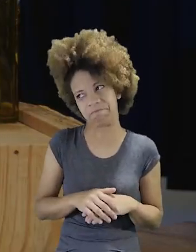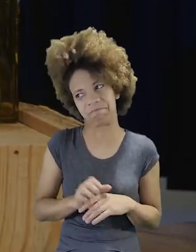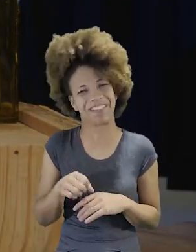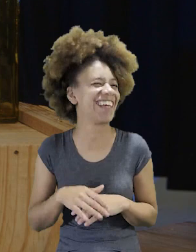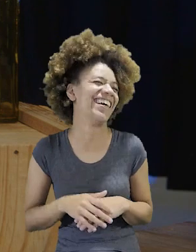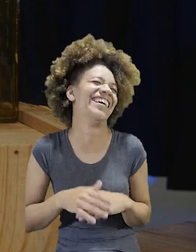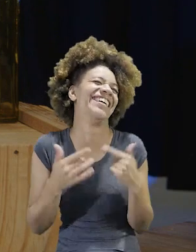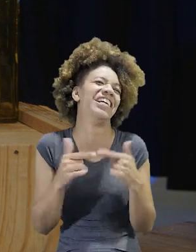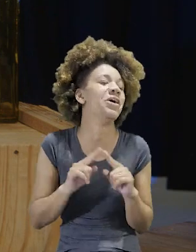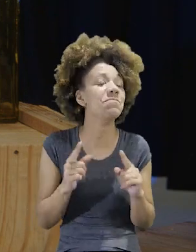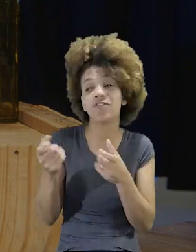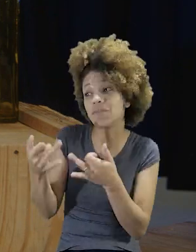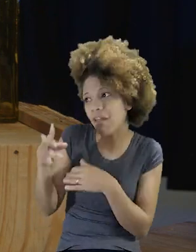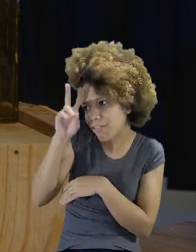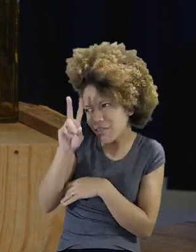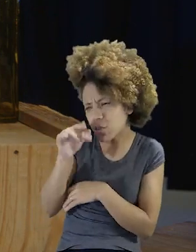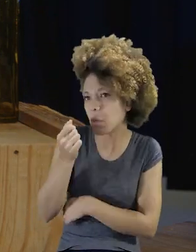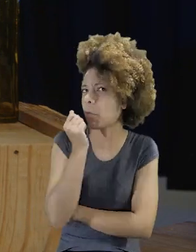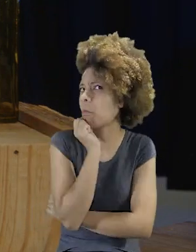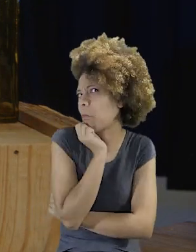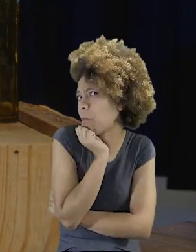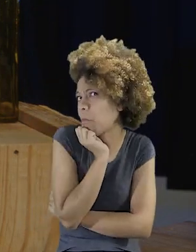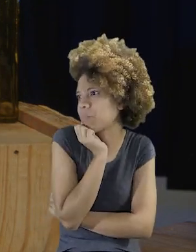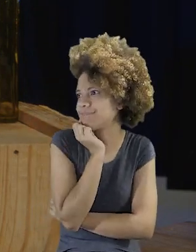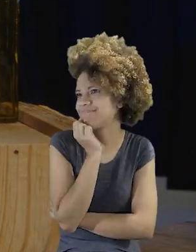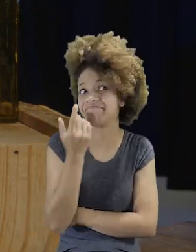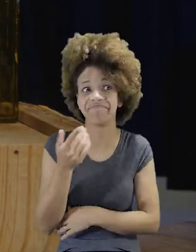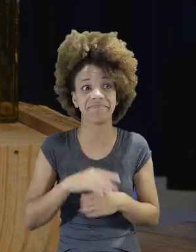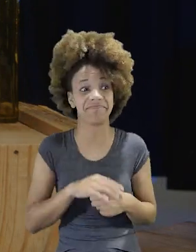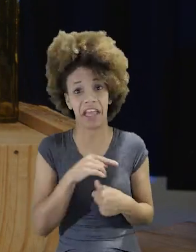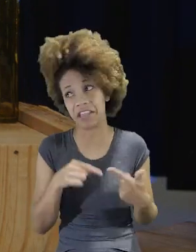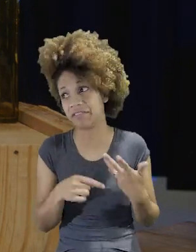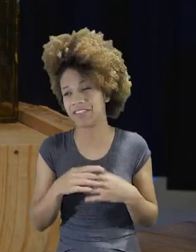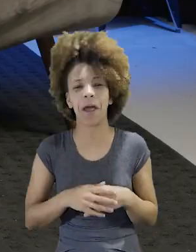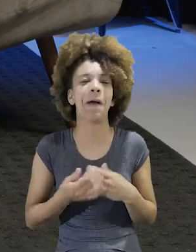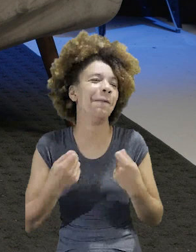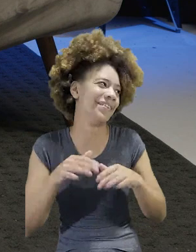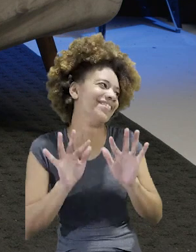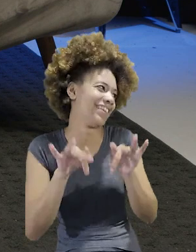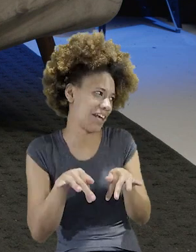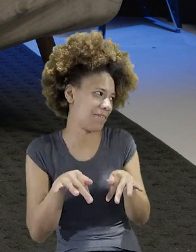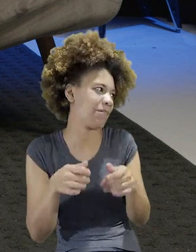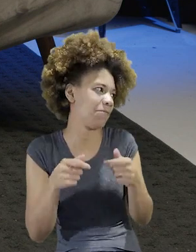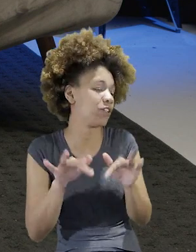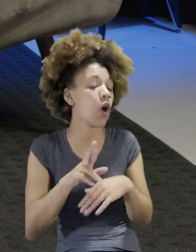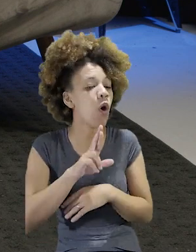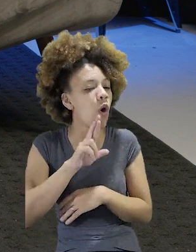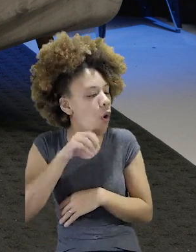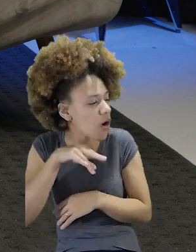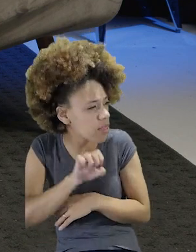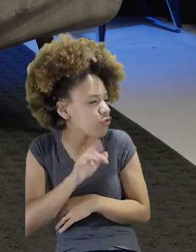sensação que eu tenho tá ligado E aí você me conta uma história dessa eu falo uh minhas Sensações bom eu preciso